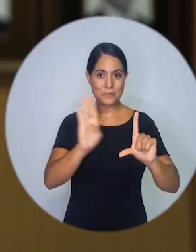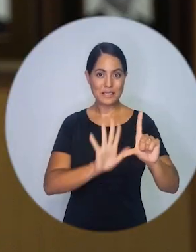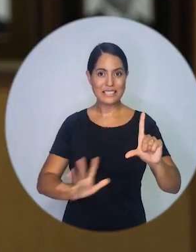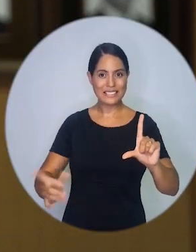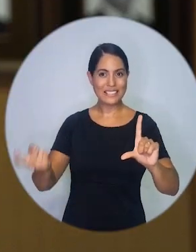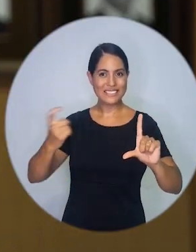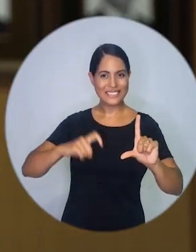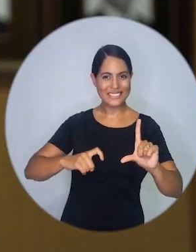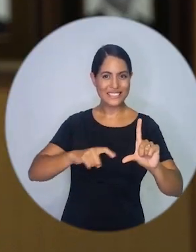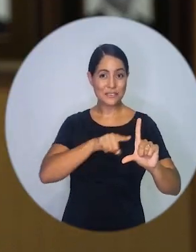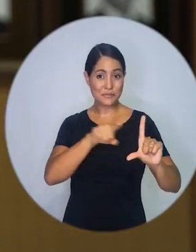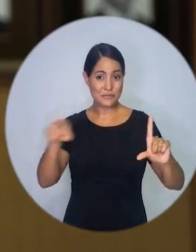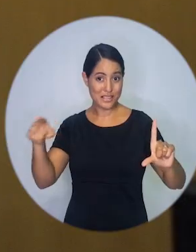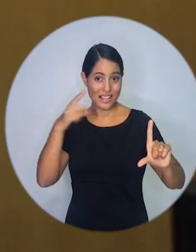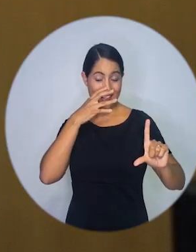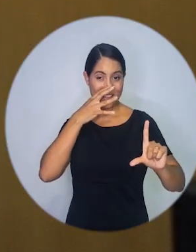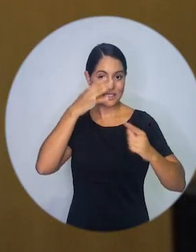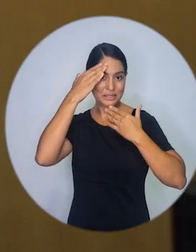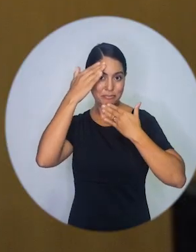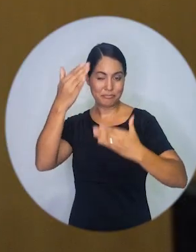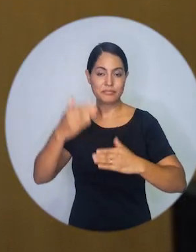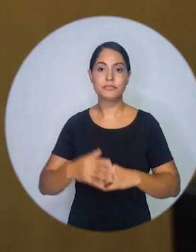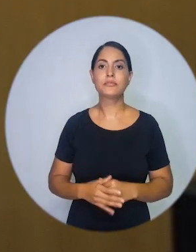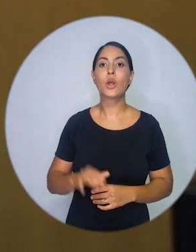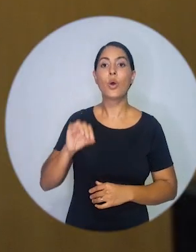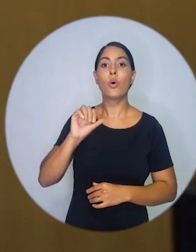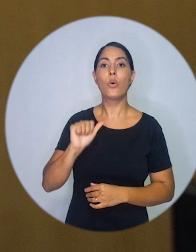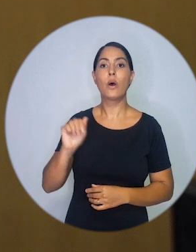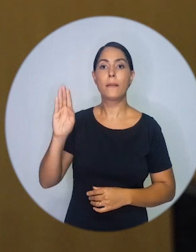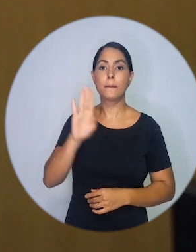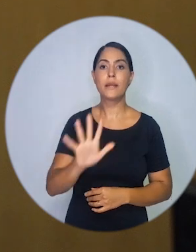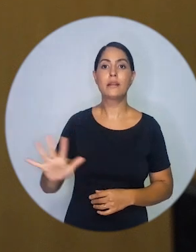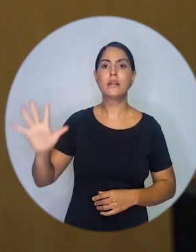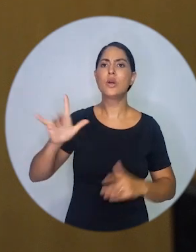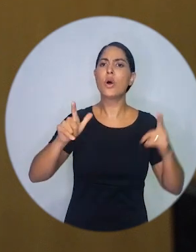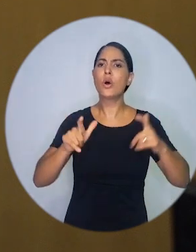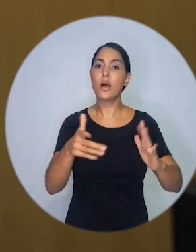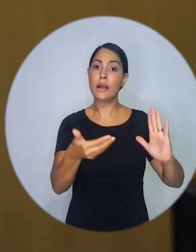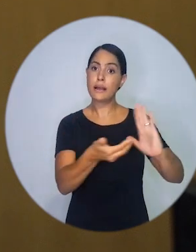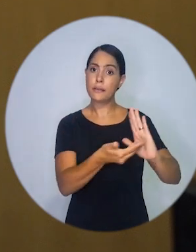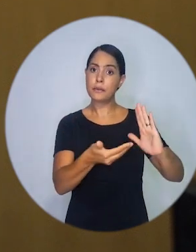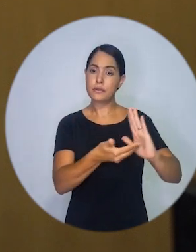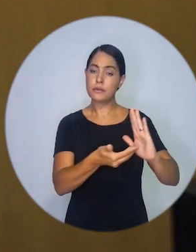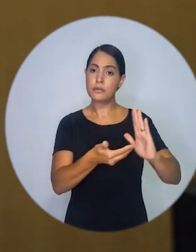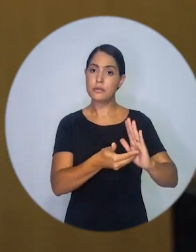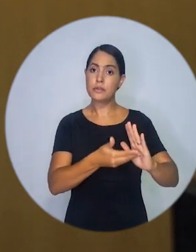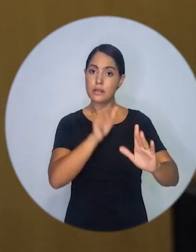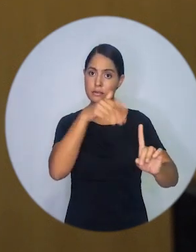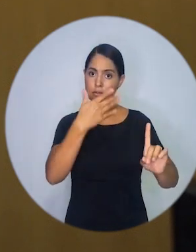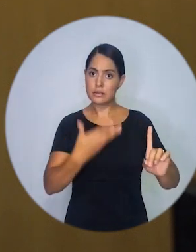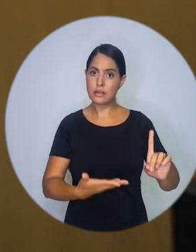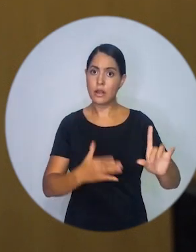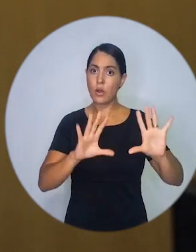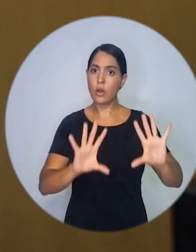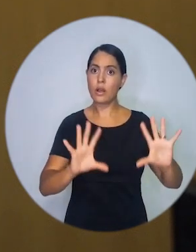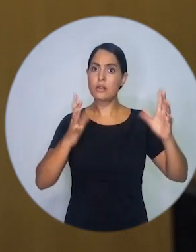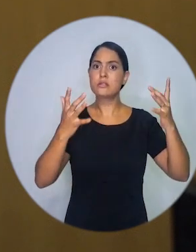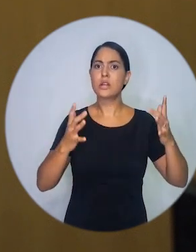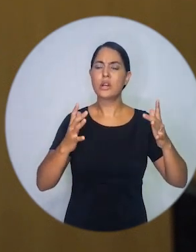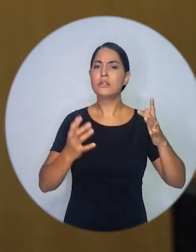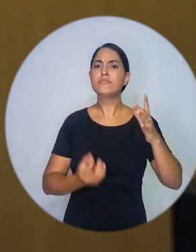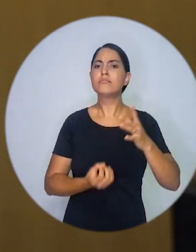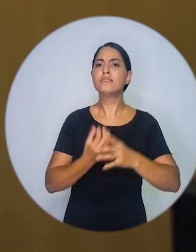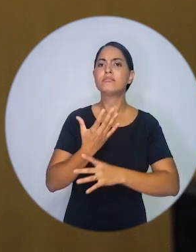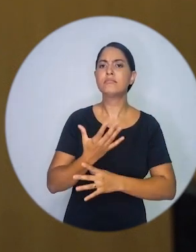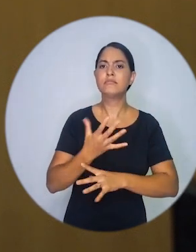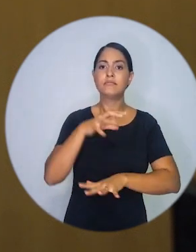Voltamos, obrigada pela sua companhia. A OAB Nacional participou da sessão solene na Câmara dos Deputados em celebração da criação e instalação